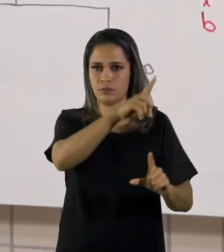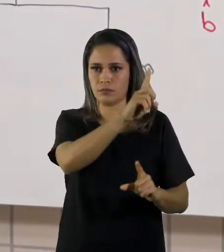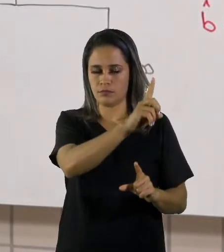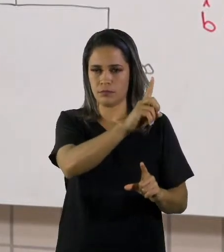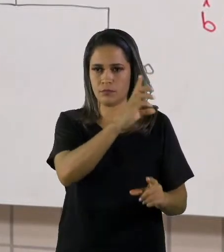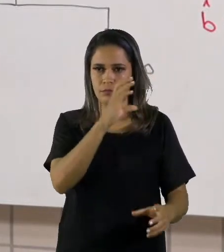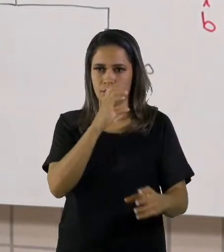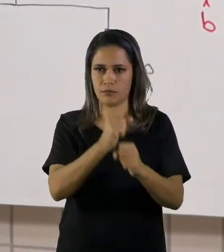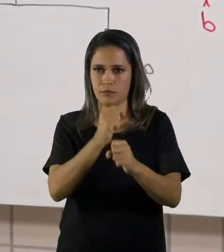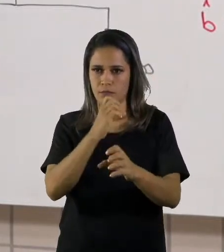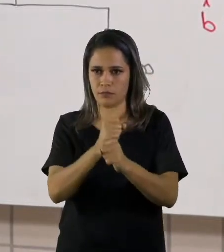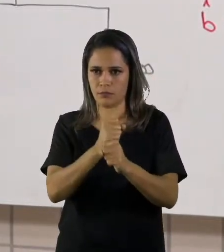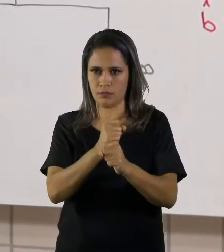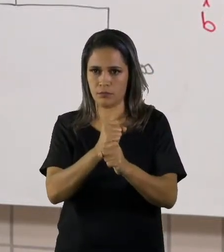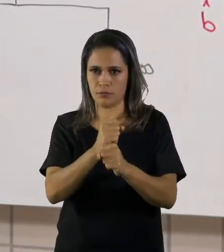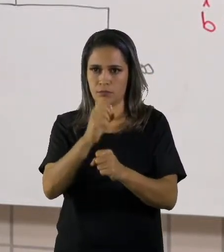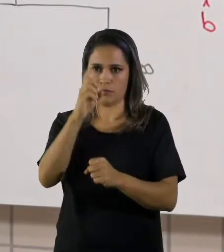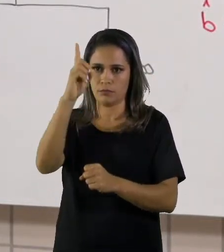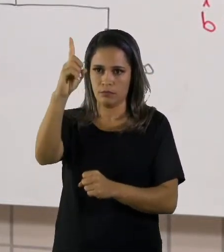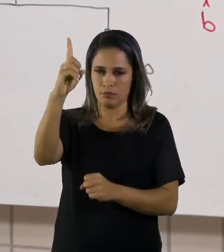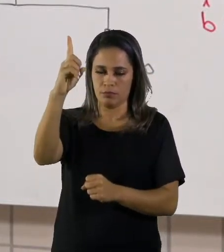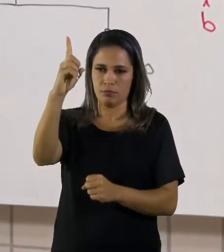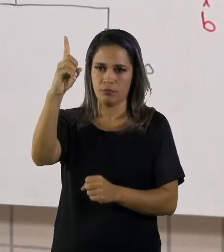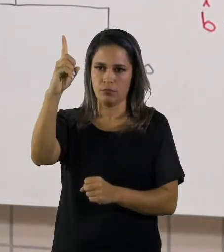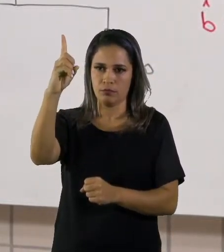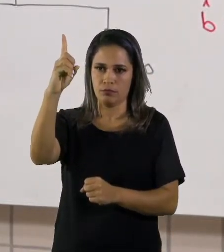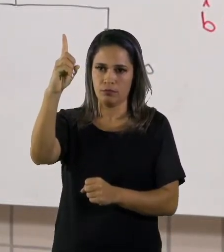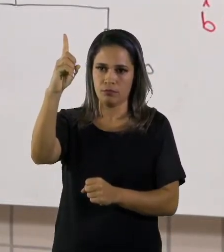somado, se eu juntar esse ângulo D